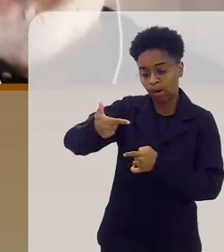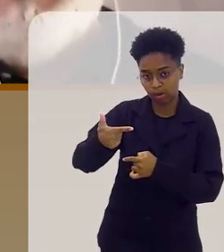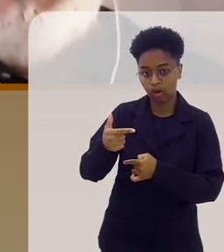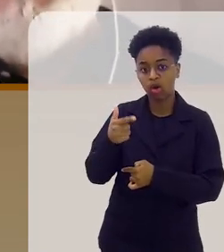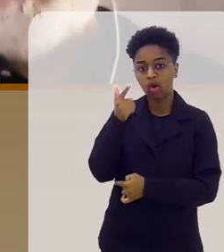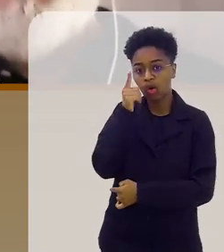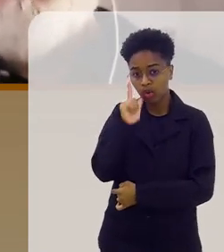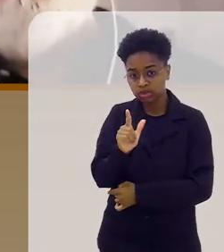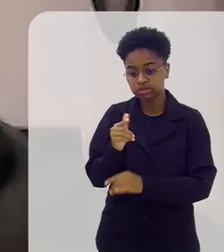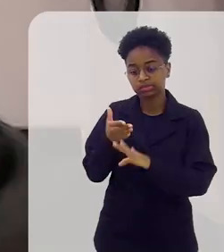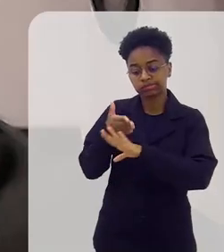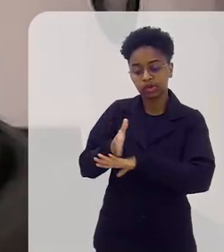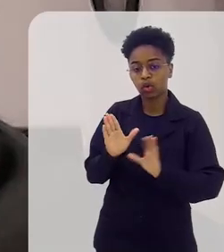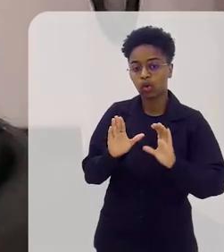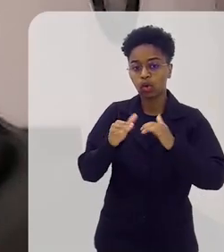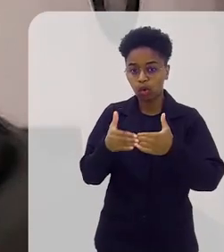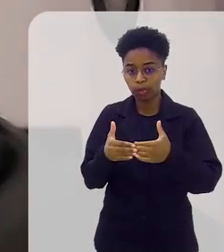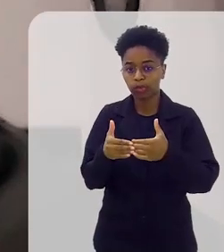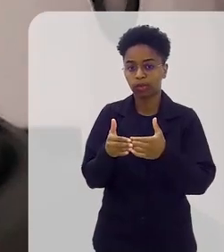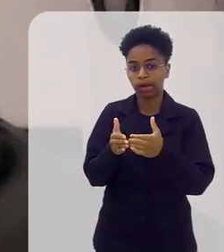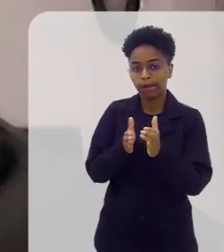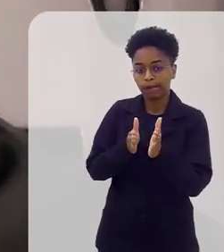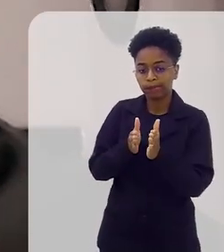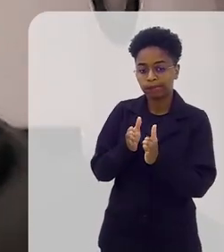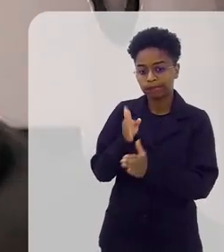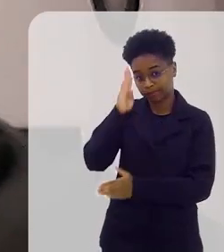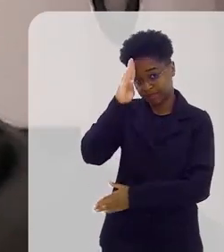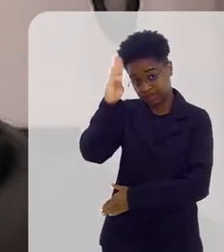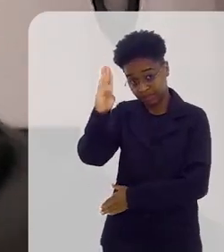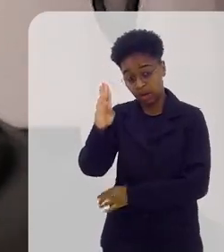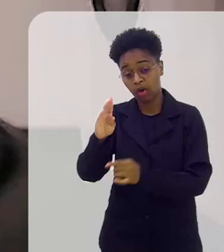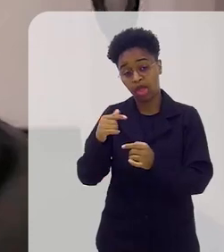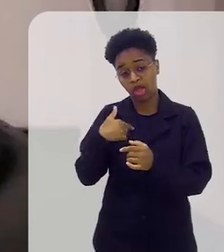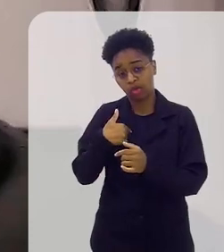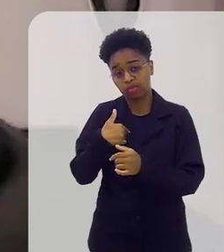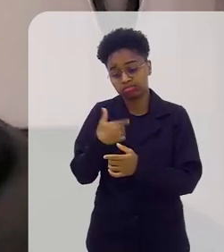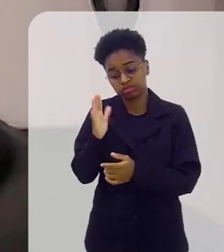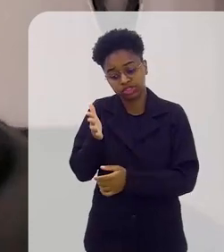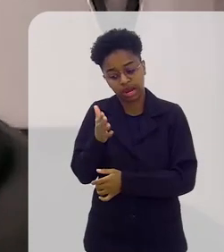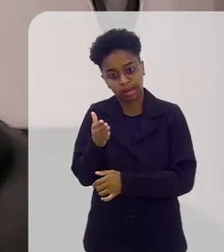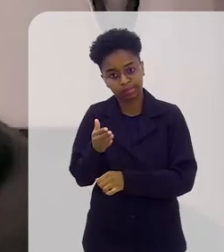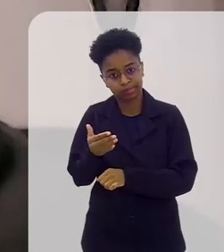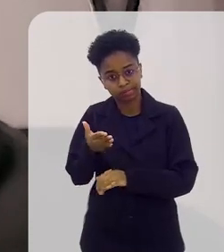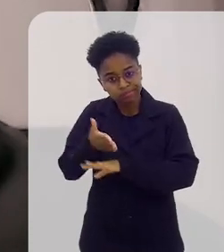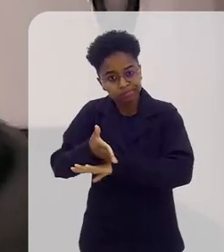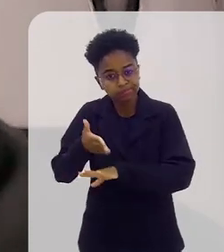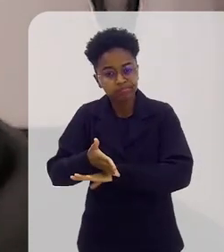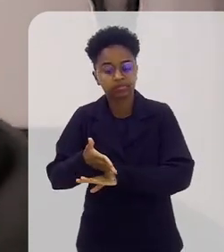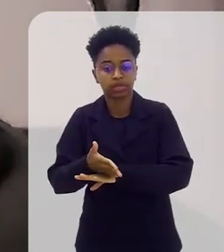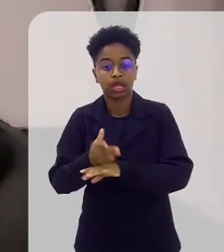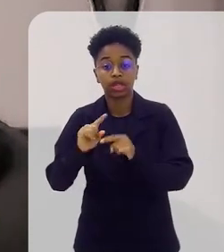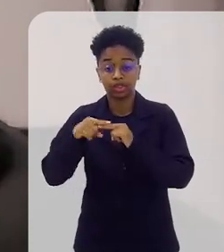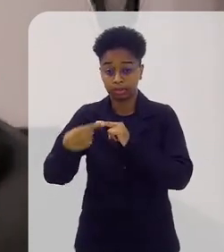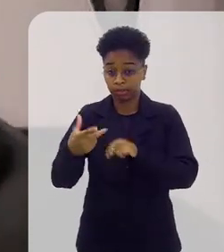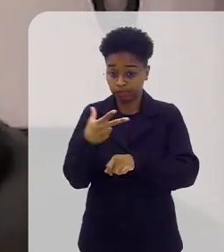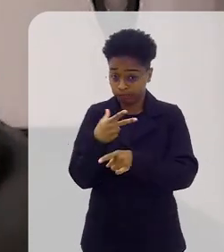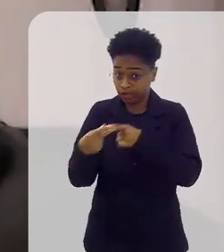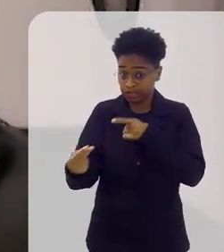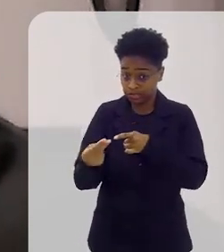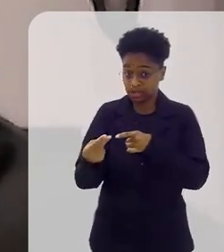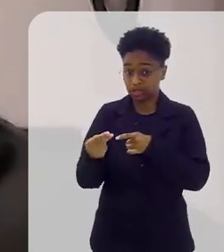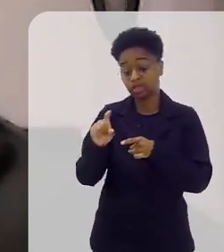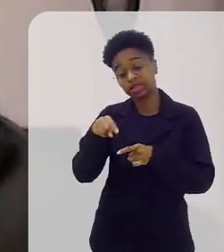uma mecânica para chegar no grupo de acesso, onde por acaso eu estava, né, fazendo no grupo 3 e fui para o